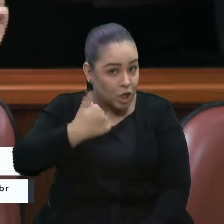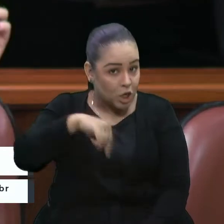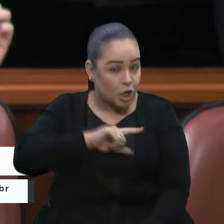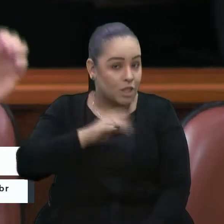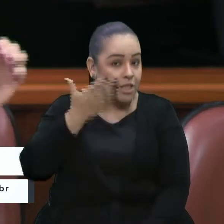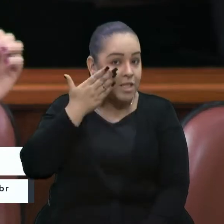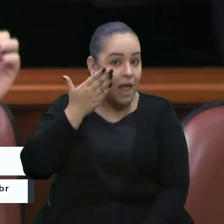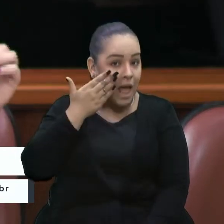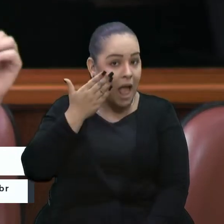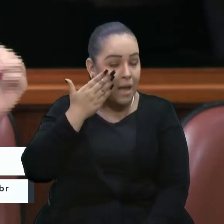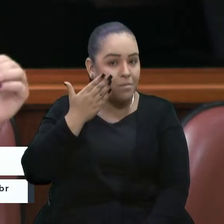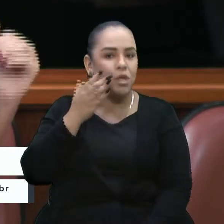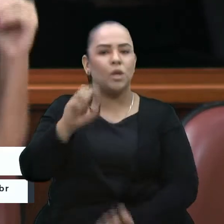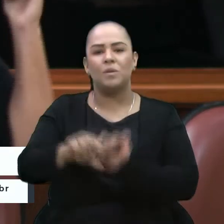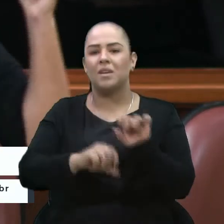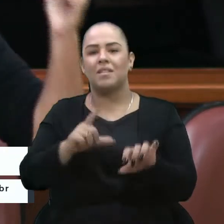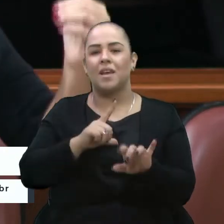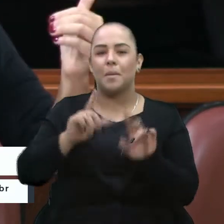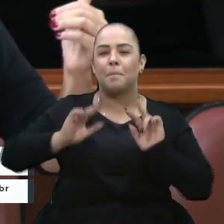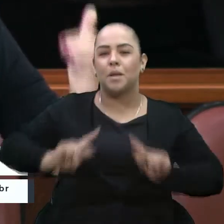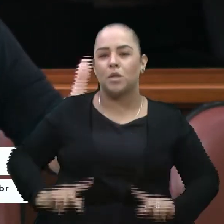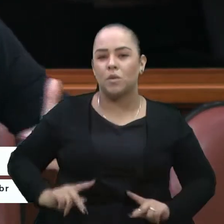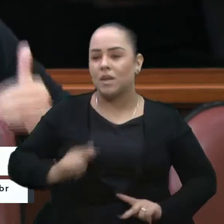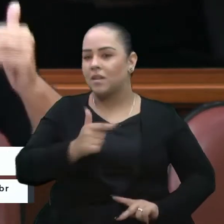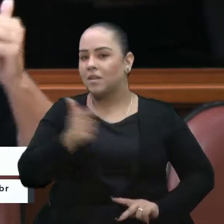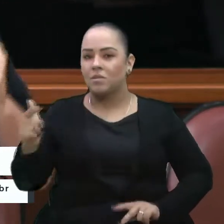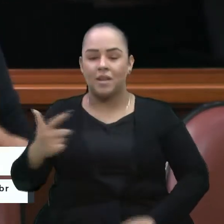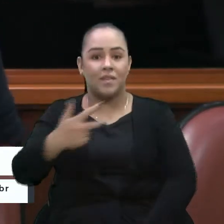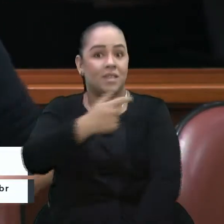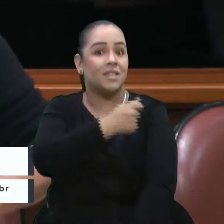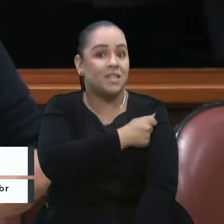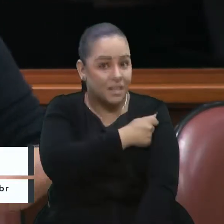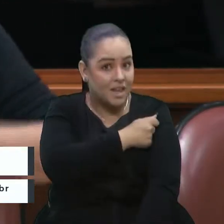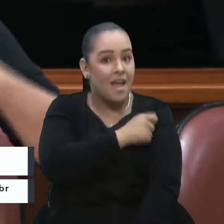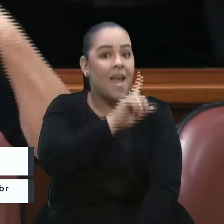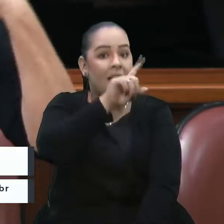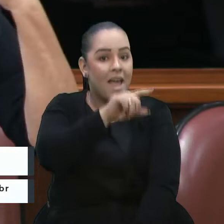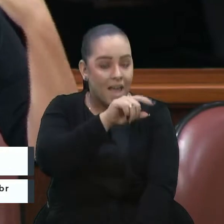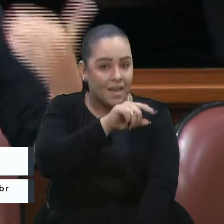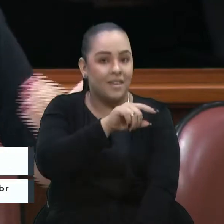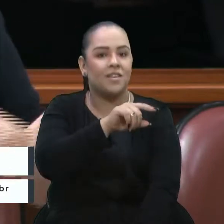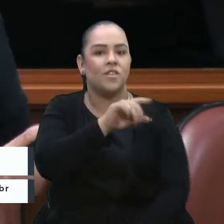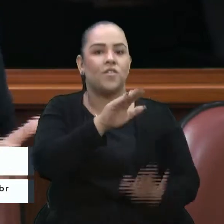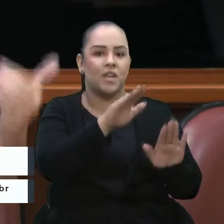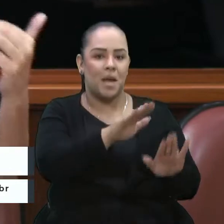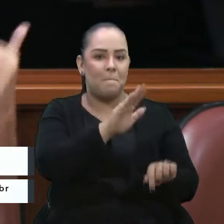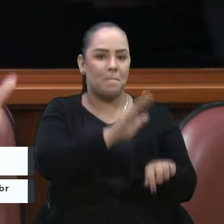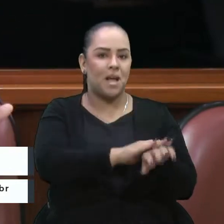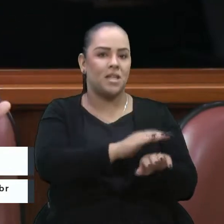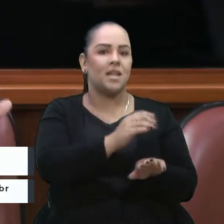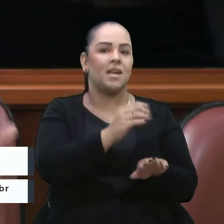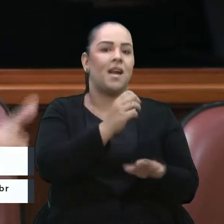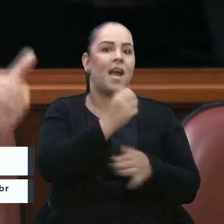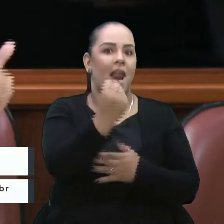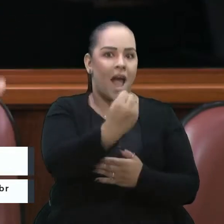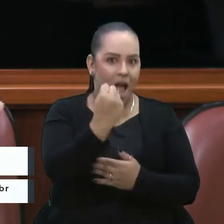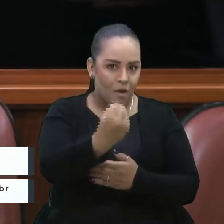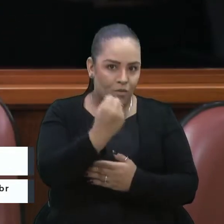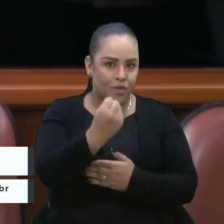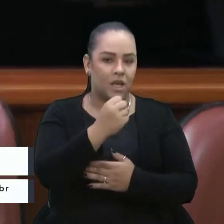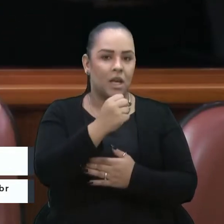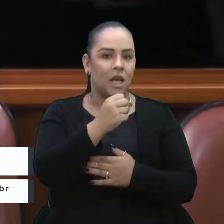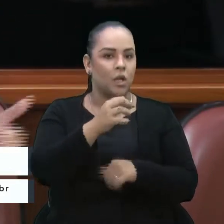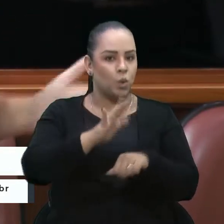o grau, as pessoas que não se vacinaram são as pessoas que têm ficado com uma gravidade maior, mas, de